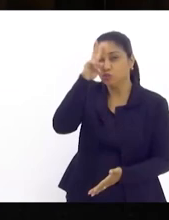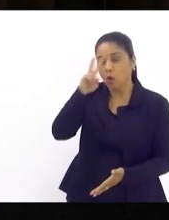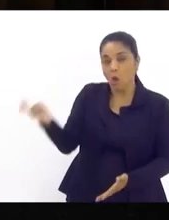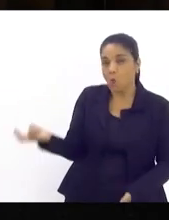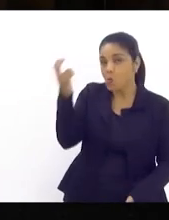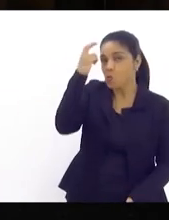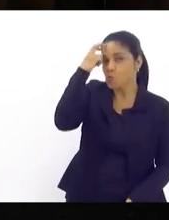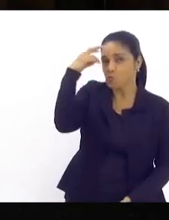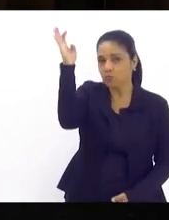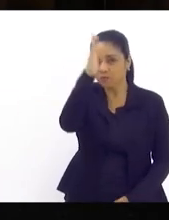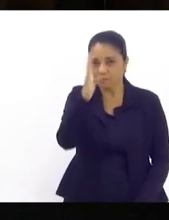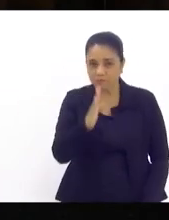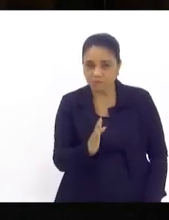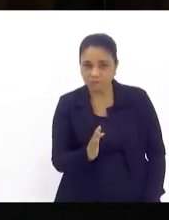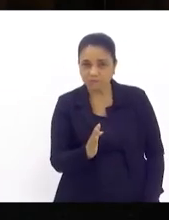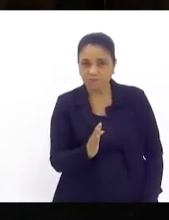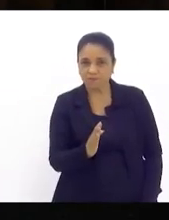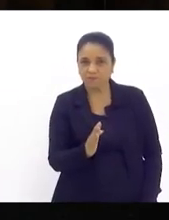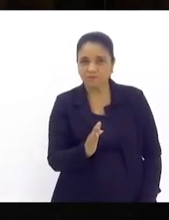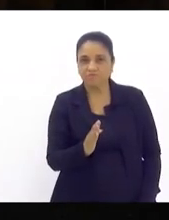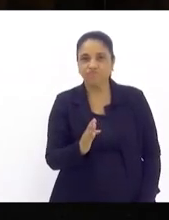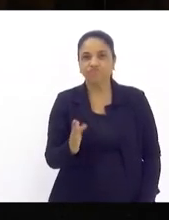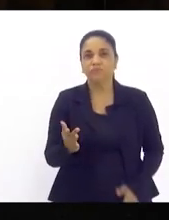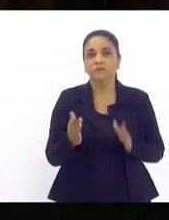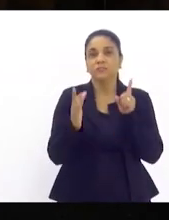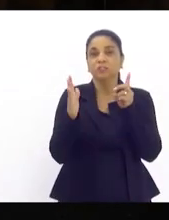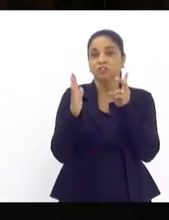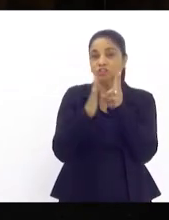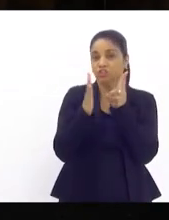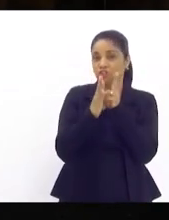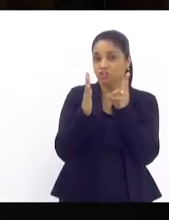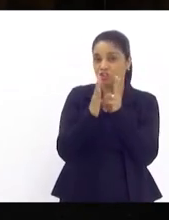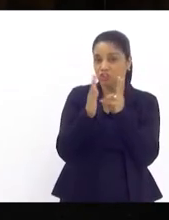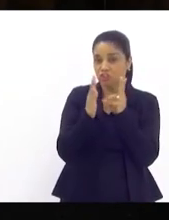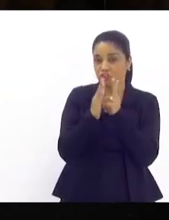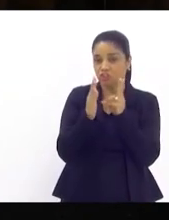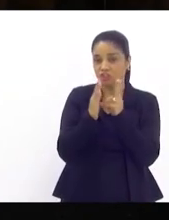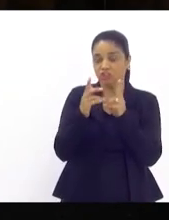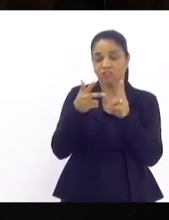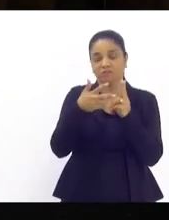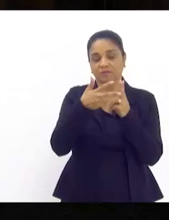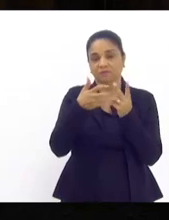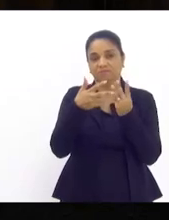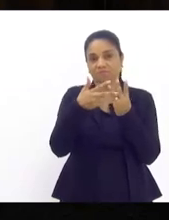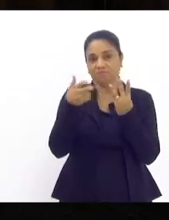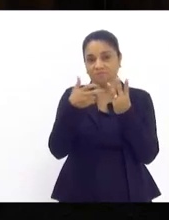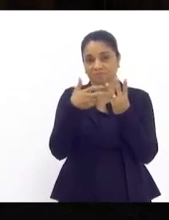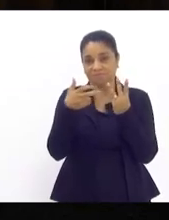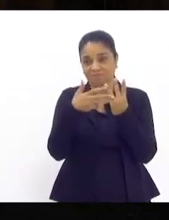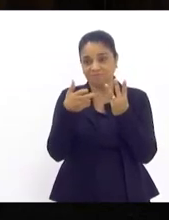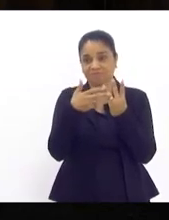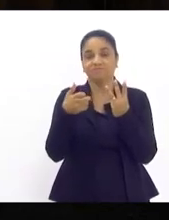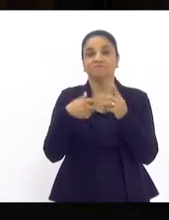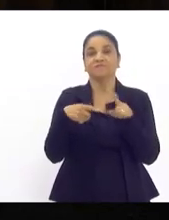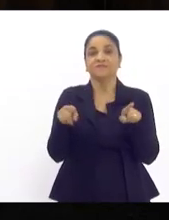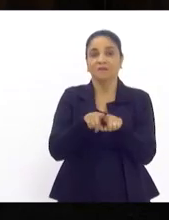brasileira e indígena, da afro-brasileira indígena, esteja dentro do currículo da educação básica.